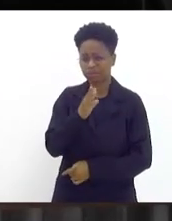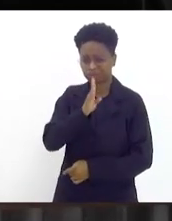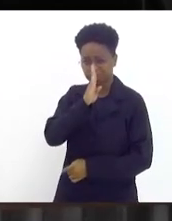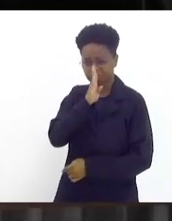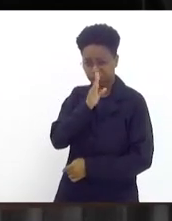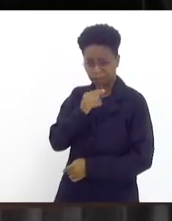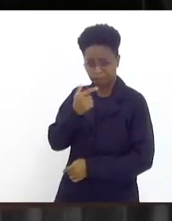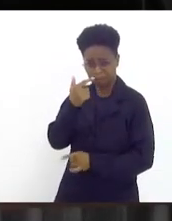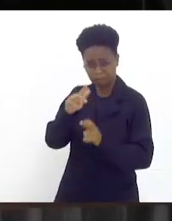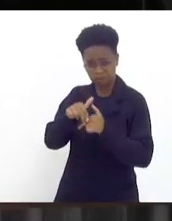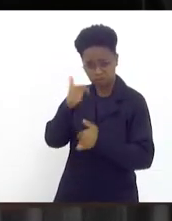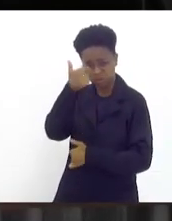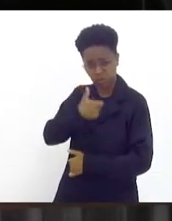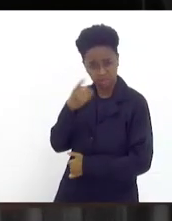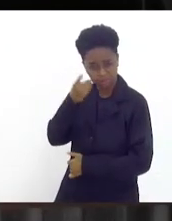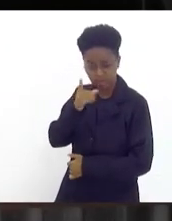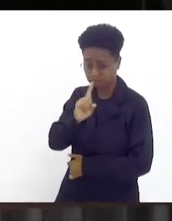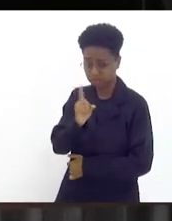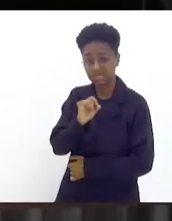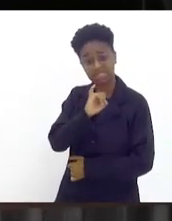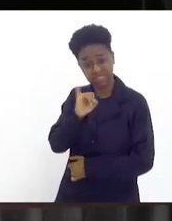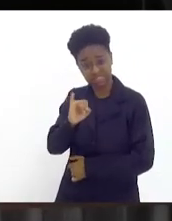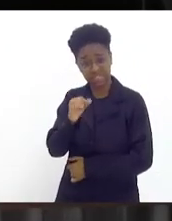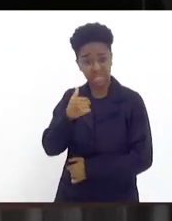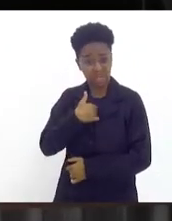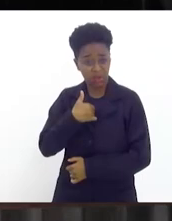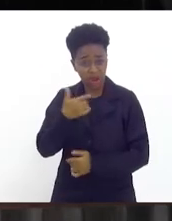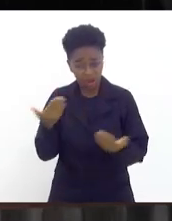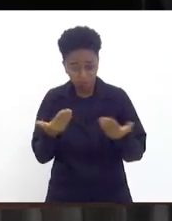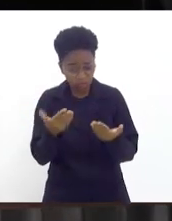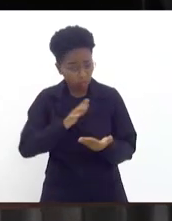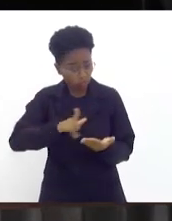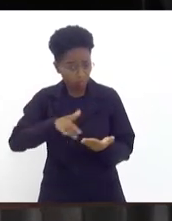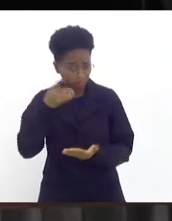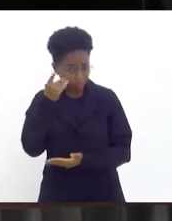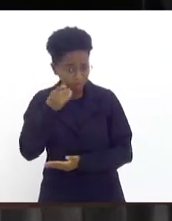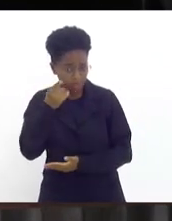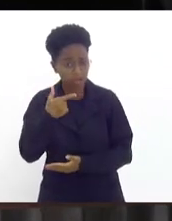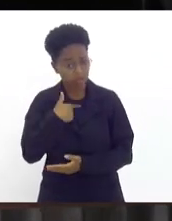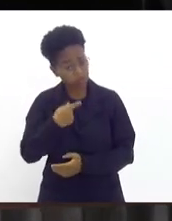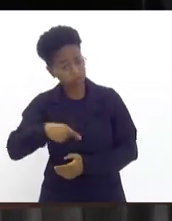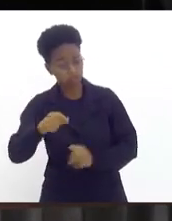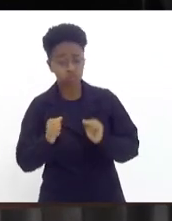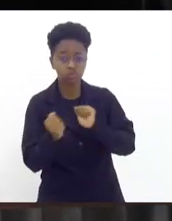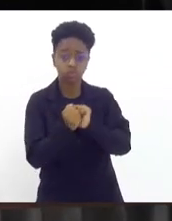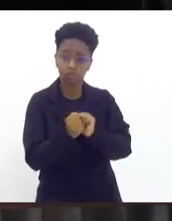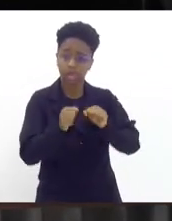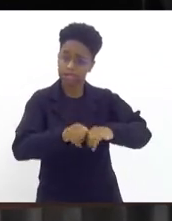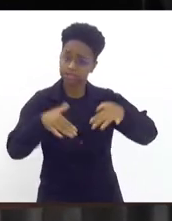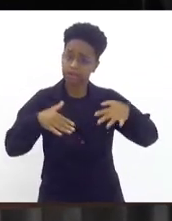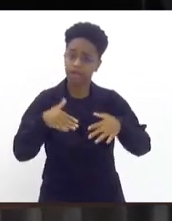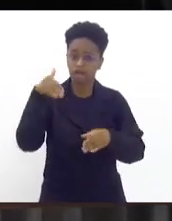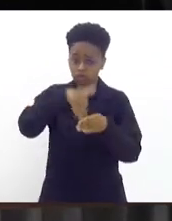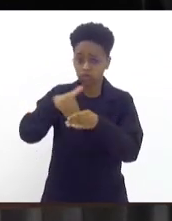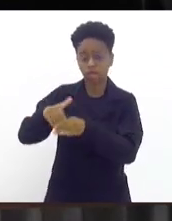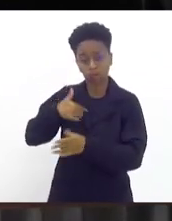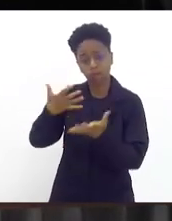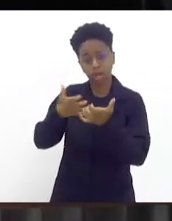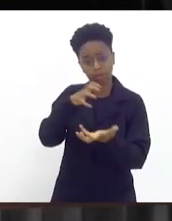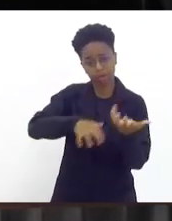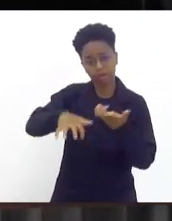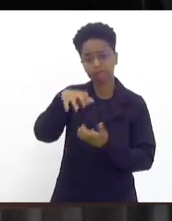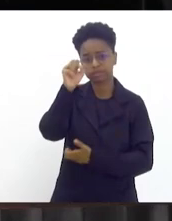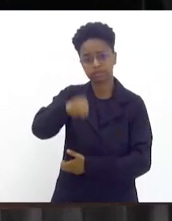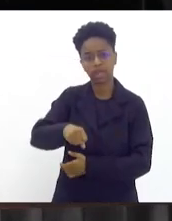de Deputado porque se eu não estivesse aqui na condição de Deputado eu estaria naquela Assembleia votando por uma greve